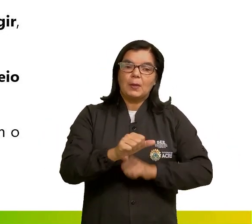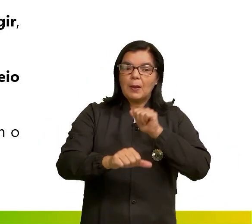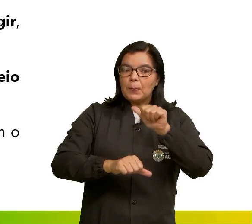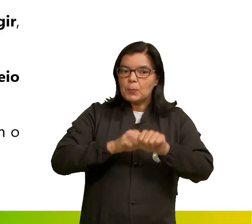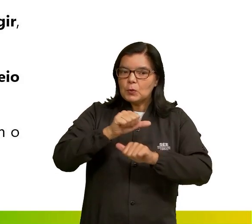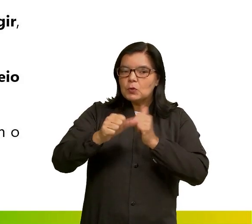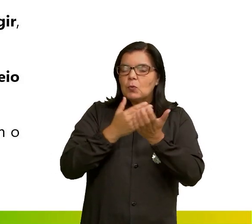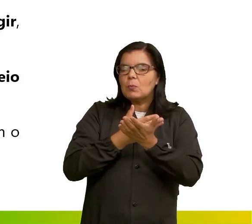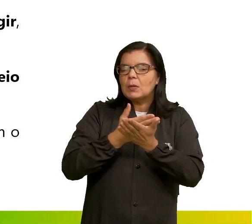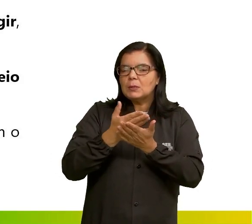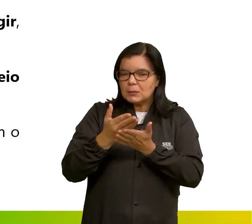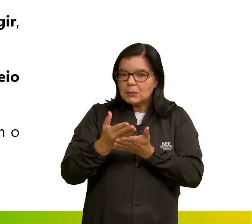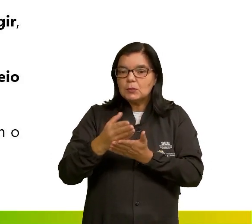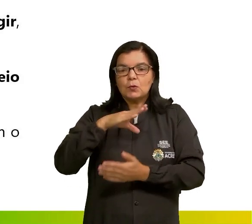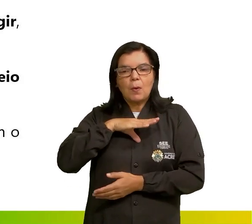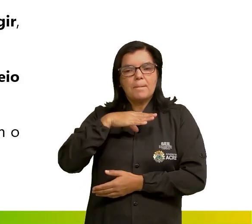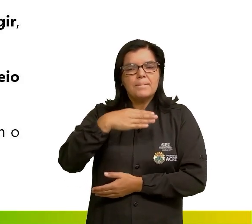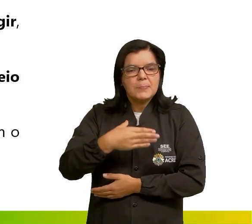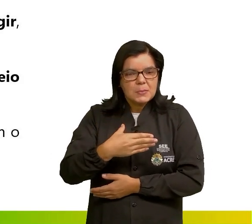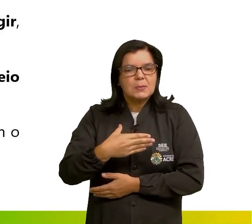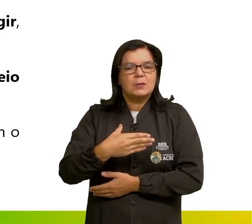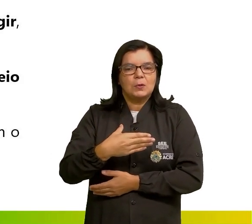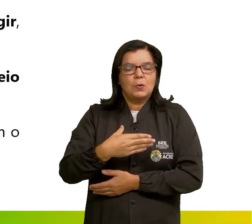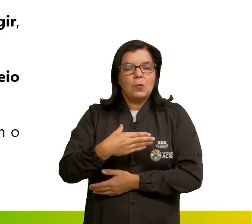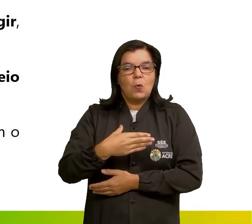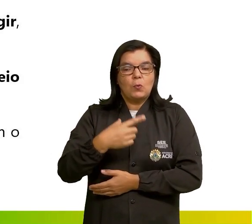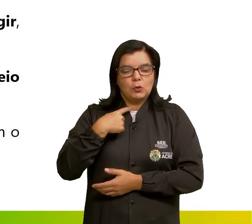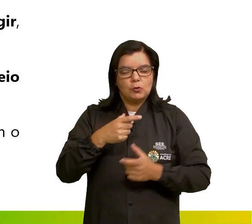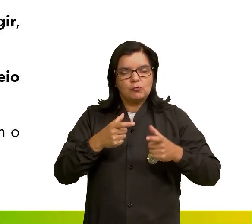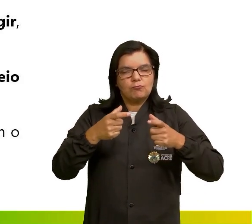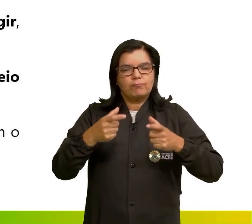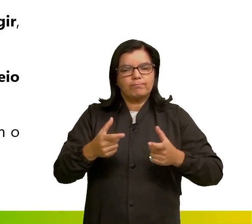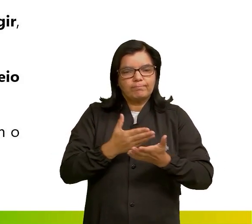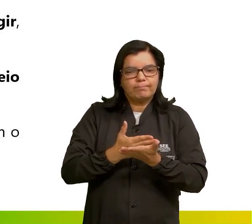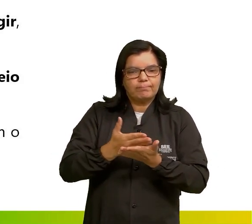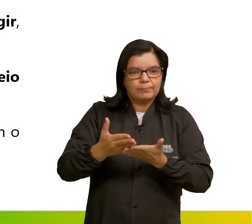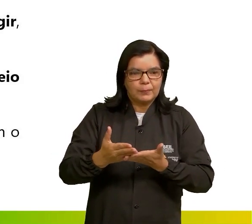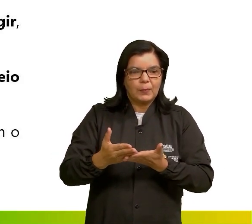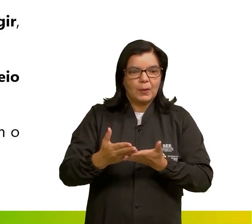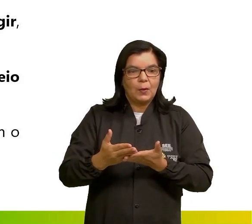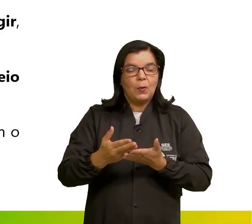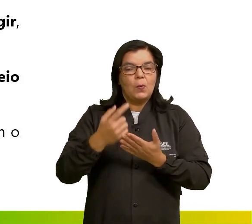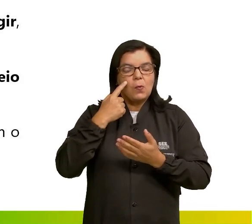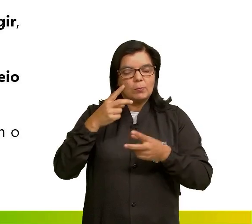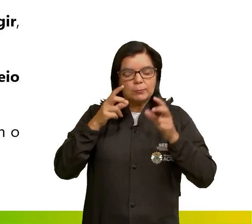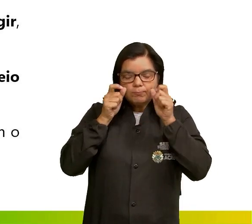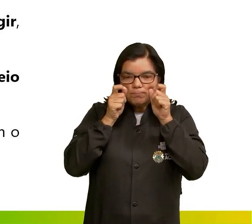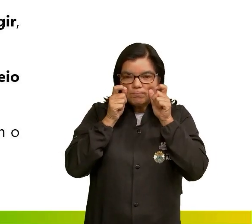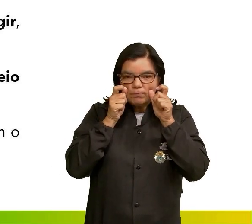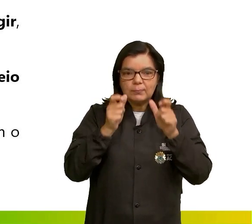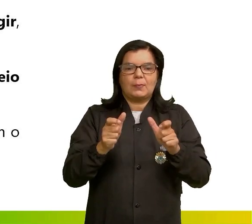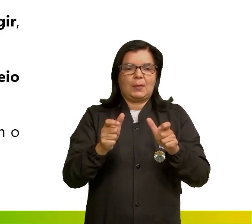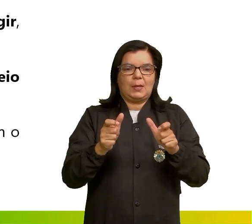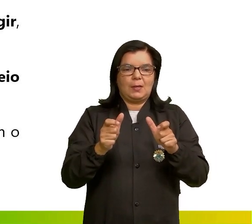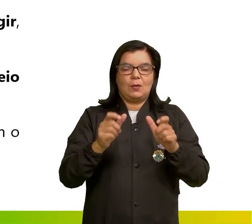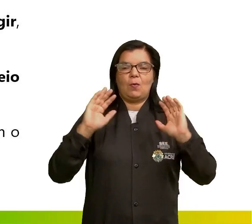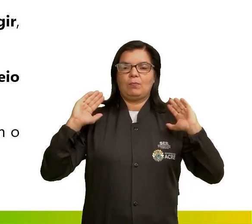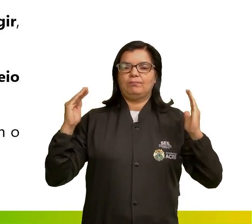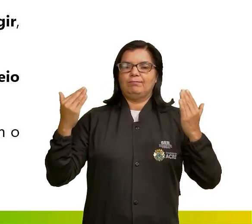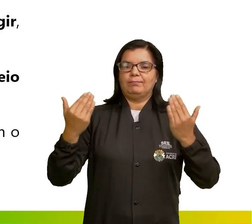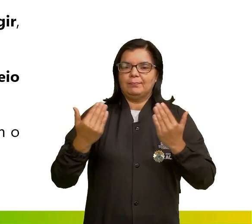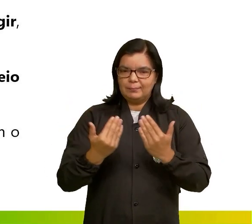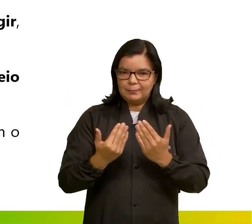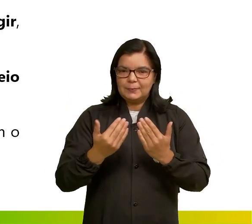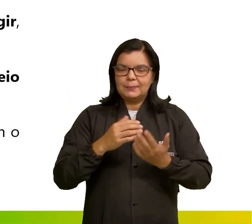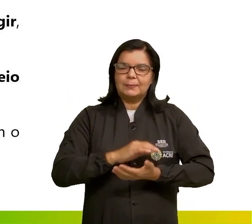a mudança começa com pequenas atitudes, com iniciativas locais, com o olhar atento para o